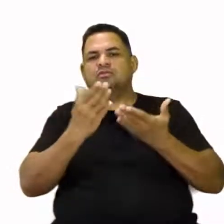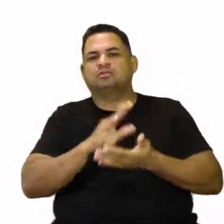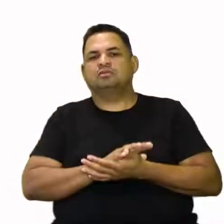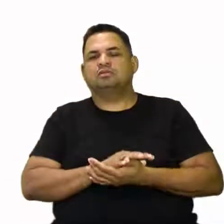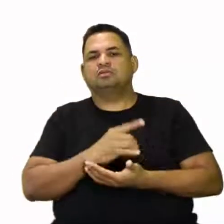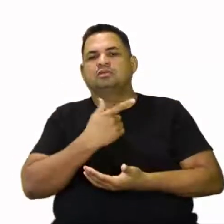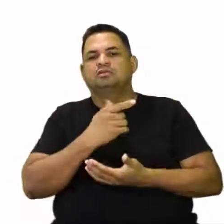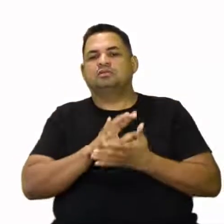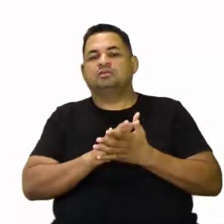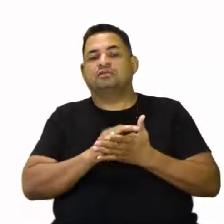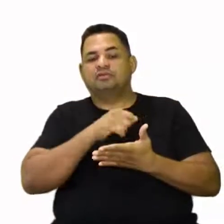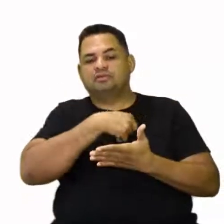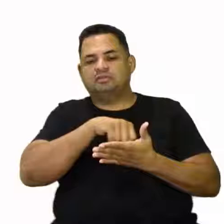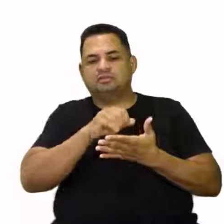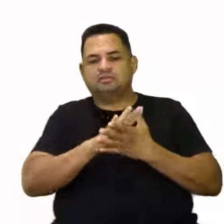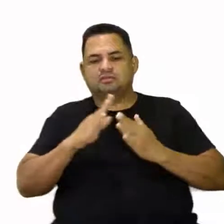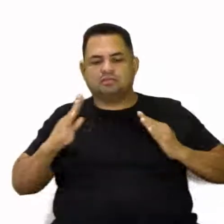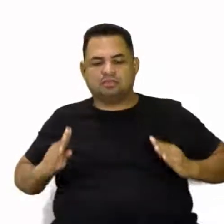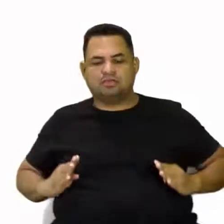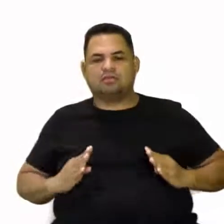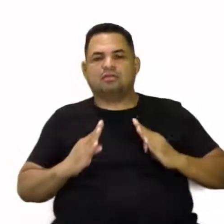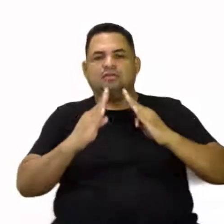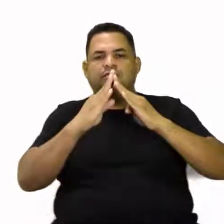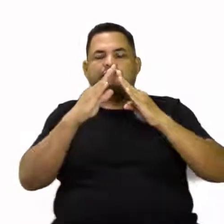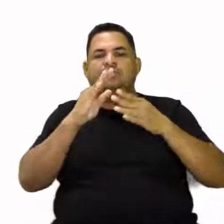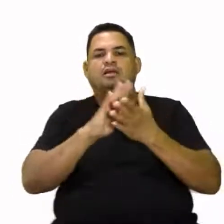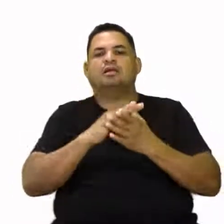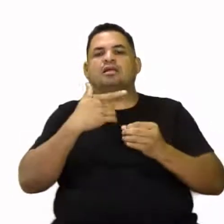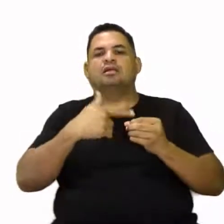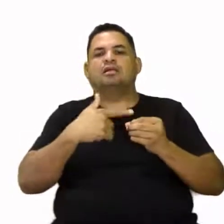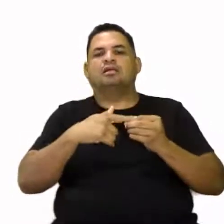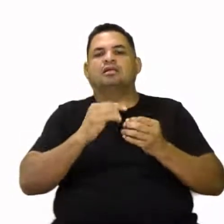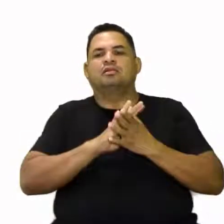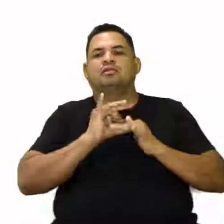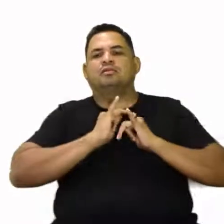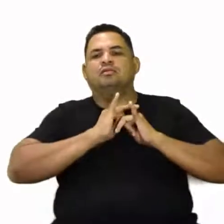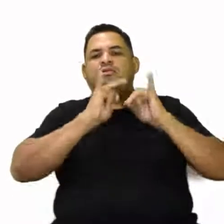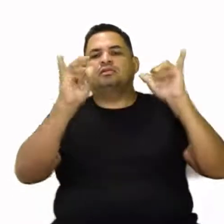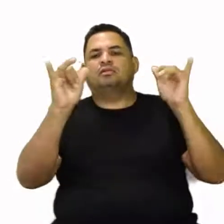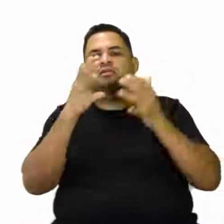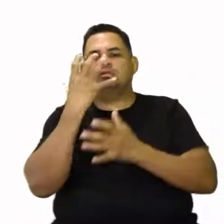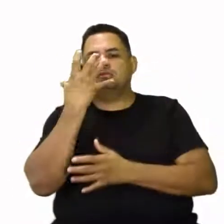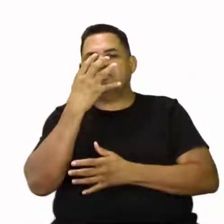foi escrita em Paris e publicada pela primeira vez em fevereiro de